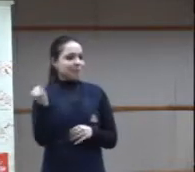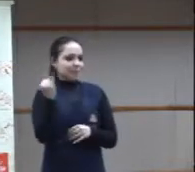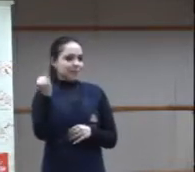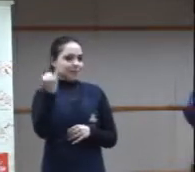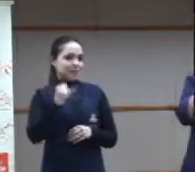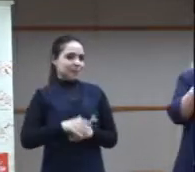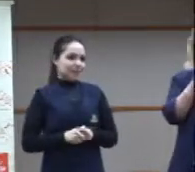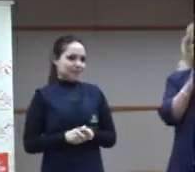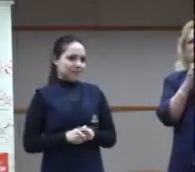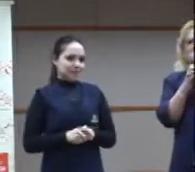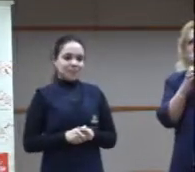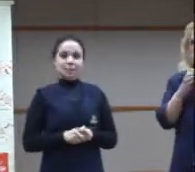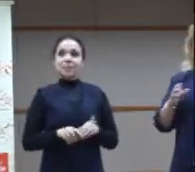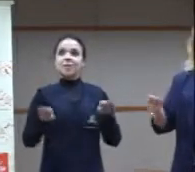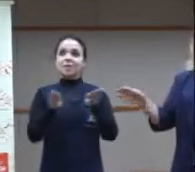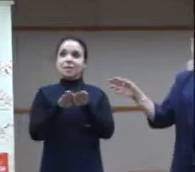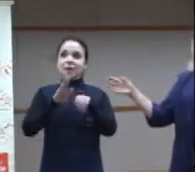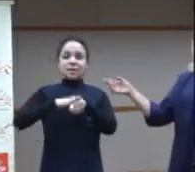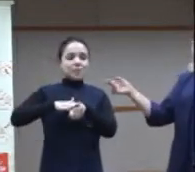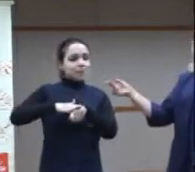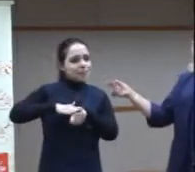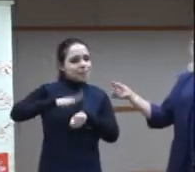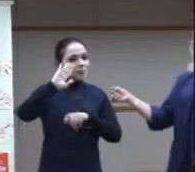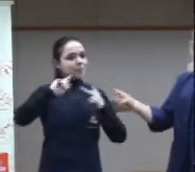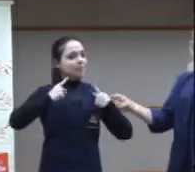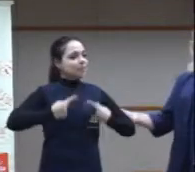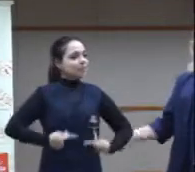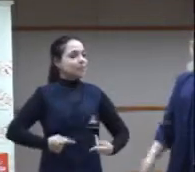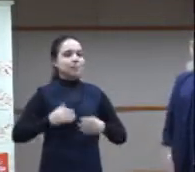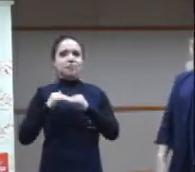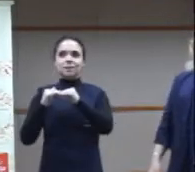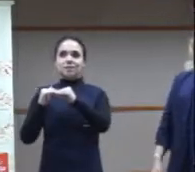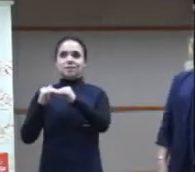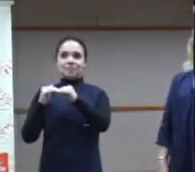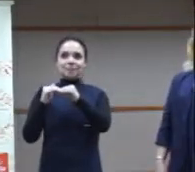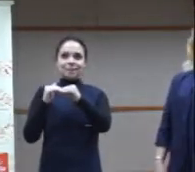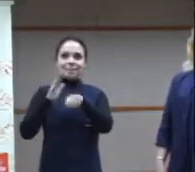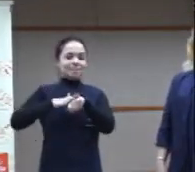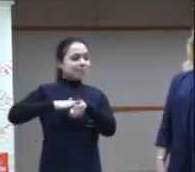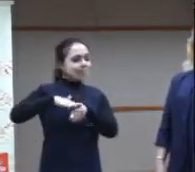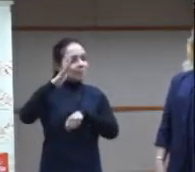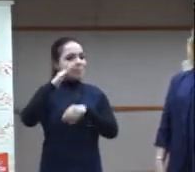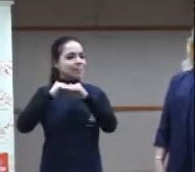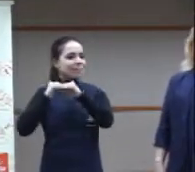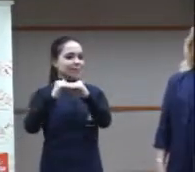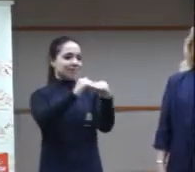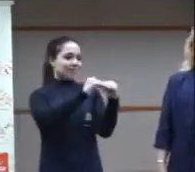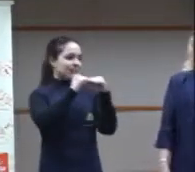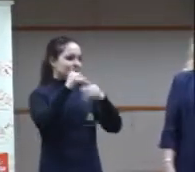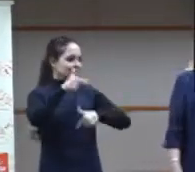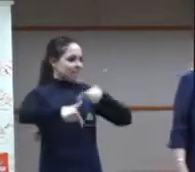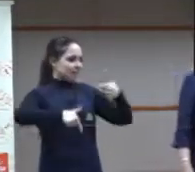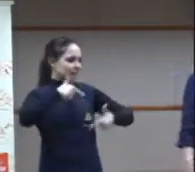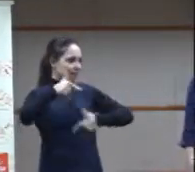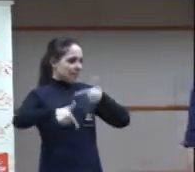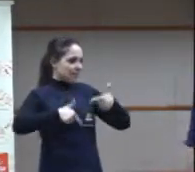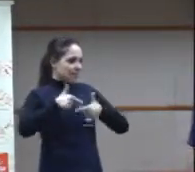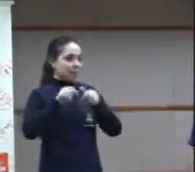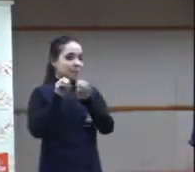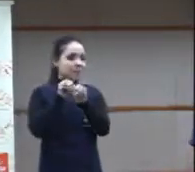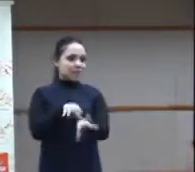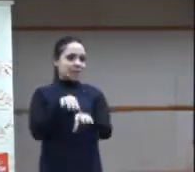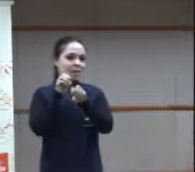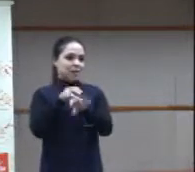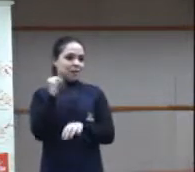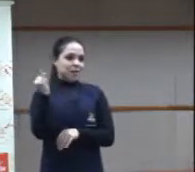força. E, acima de tudo, a humanização em nosso trabalho de